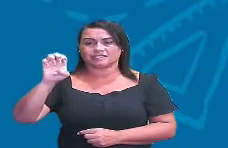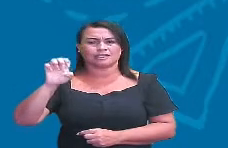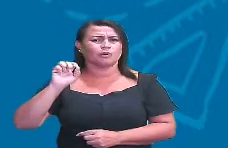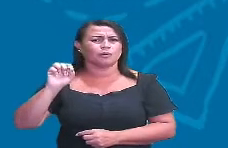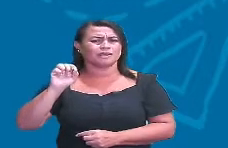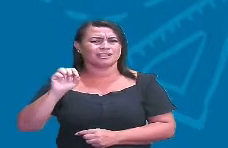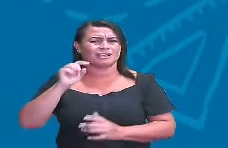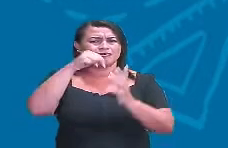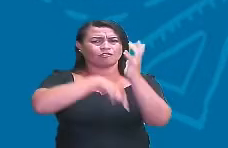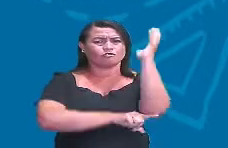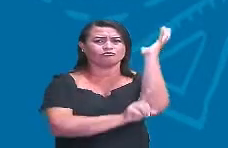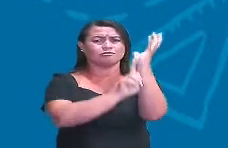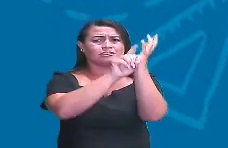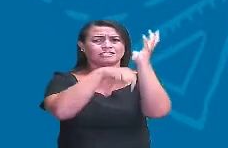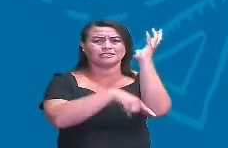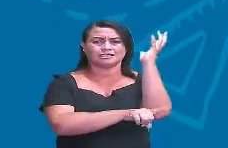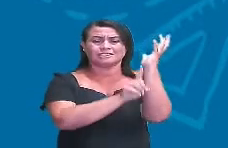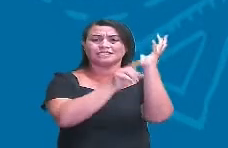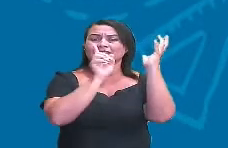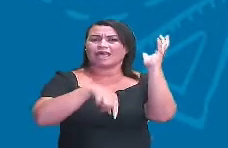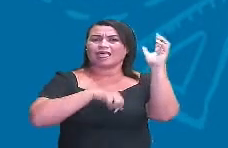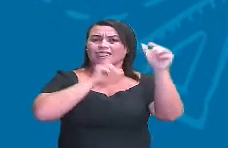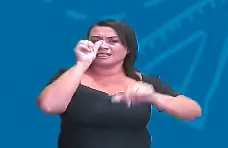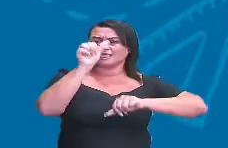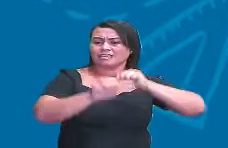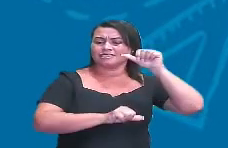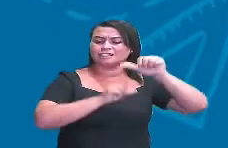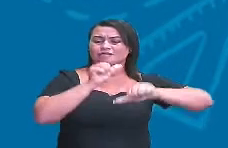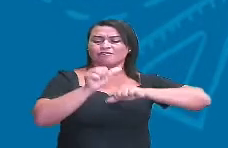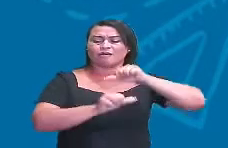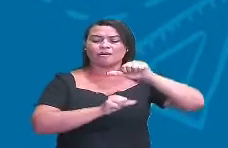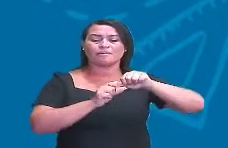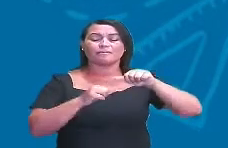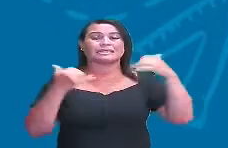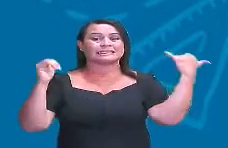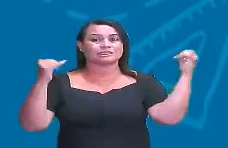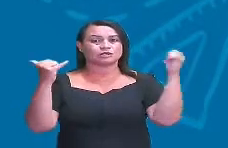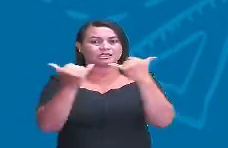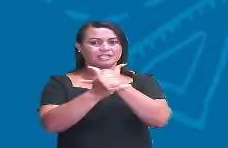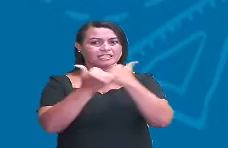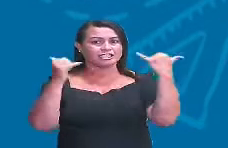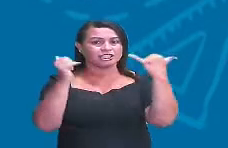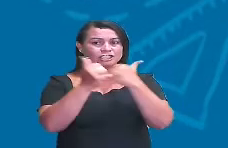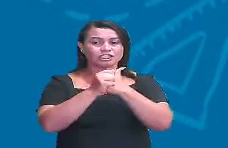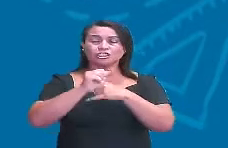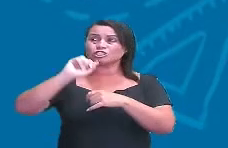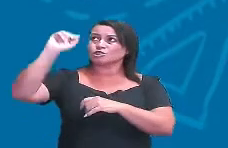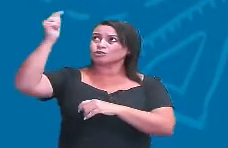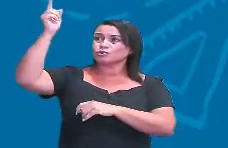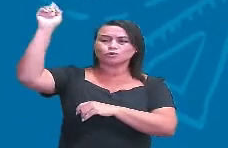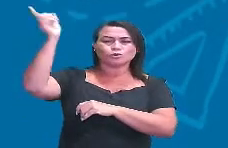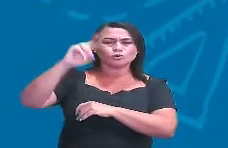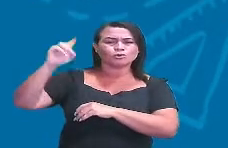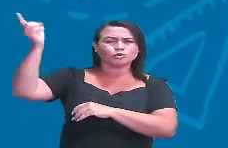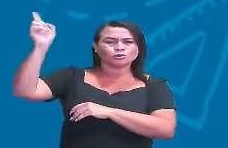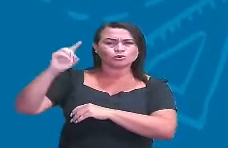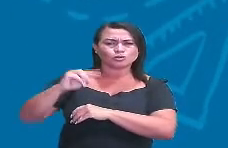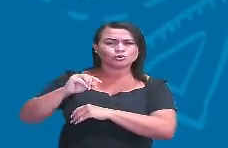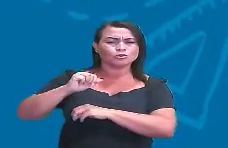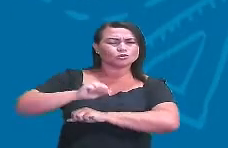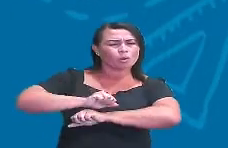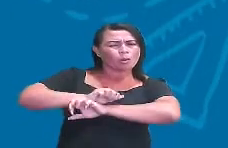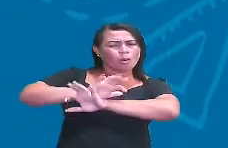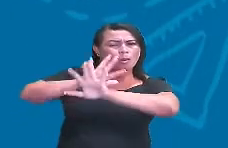mais é do que a transformação da energia dos raios do sol, da energia